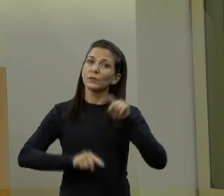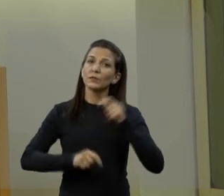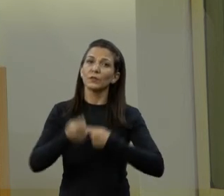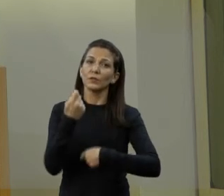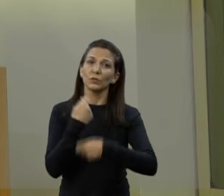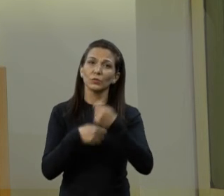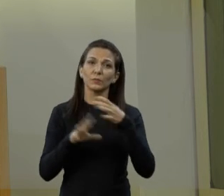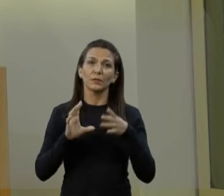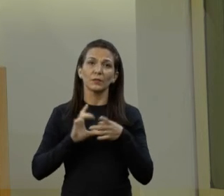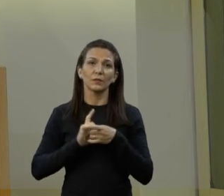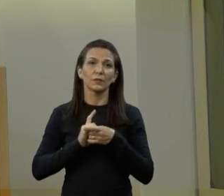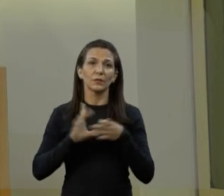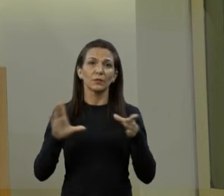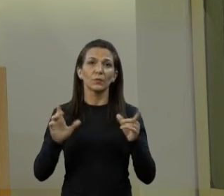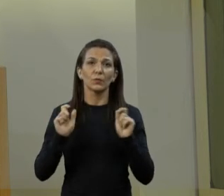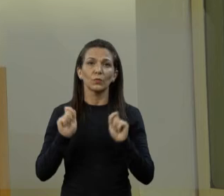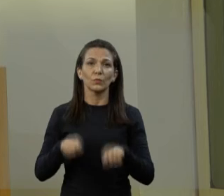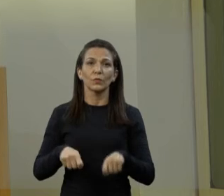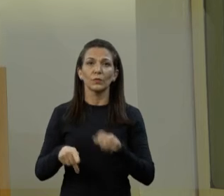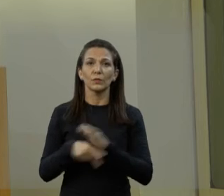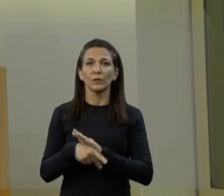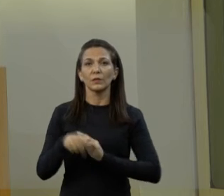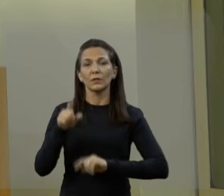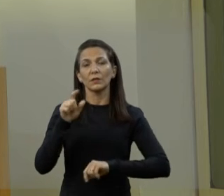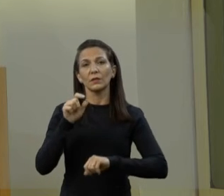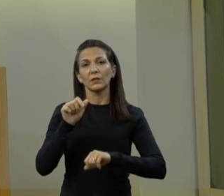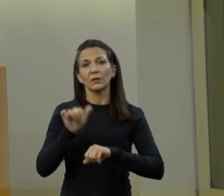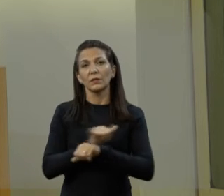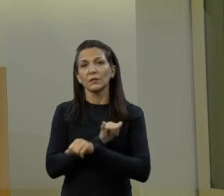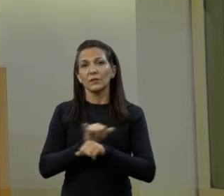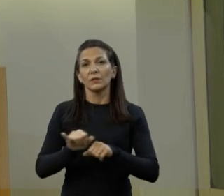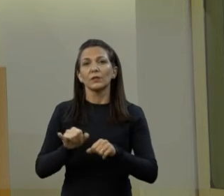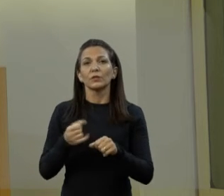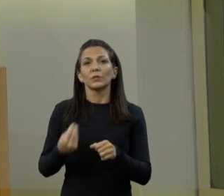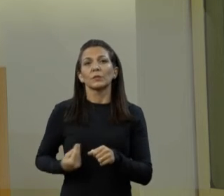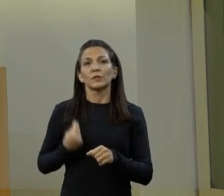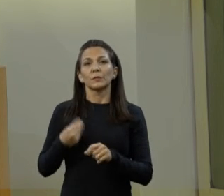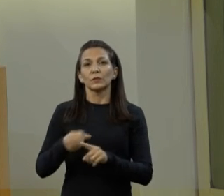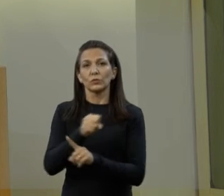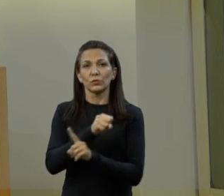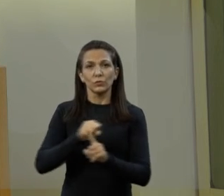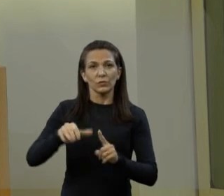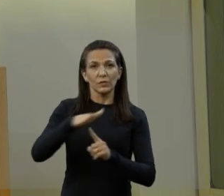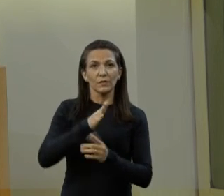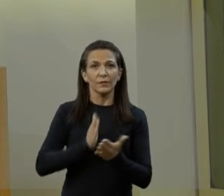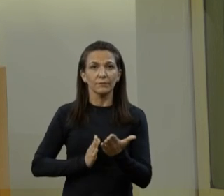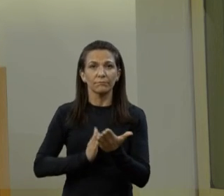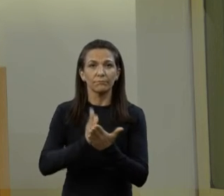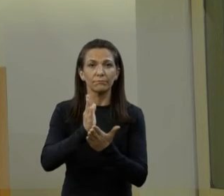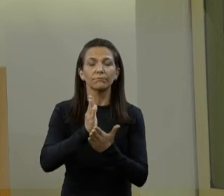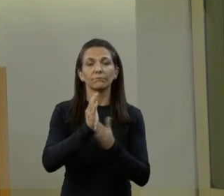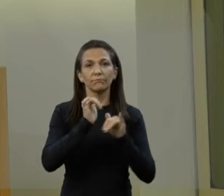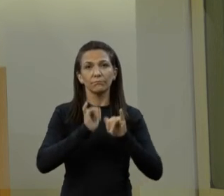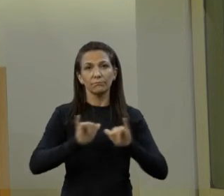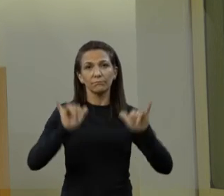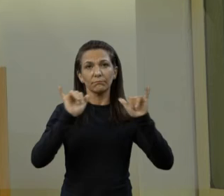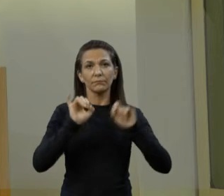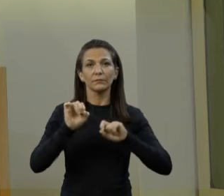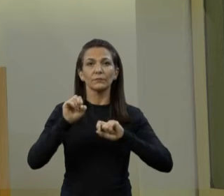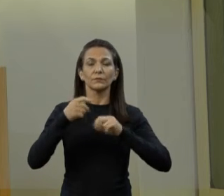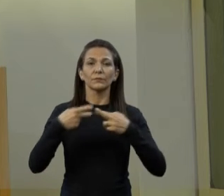econômica democrática e o potencial instrumento que permite a participação direta da sociedade da publicidade de ações sociais